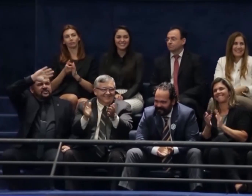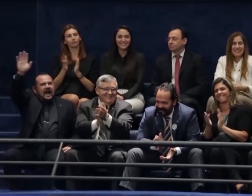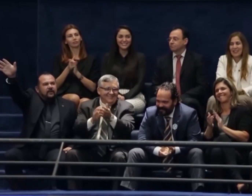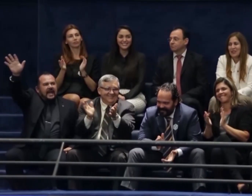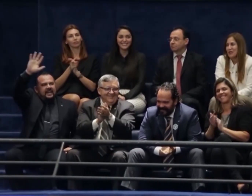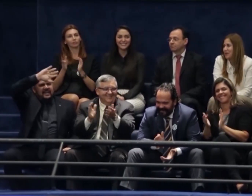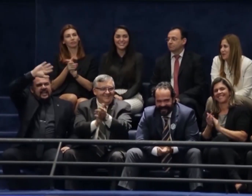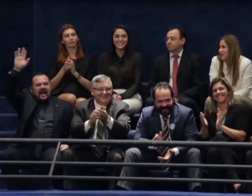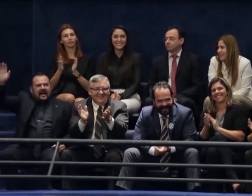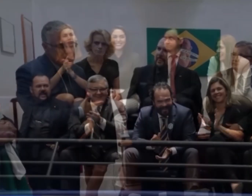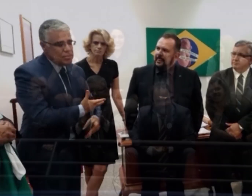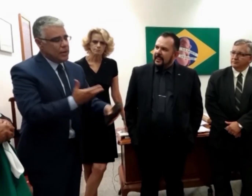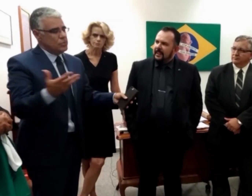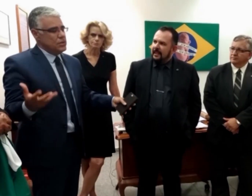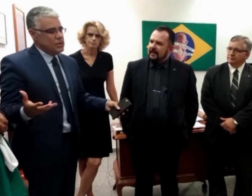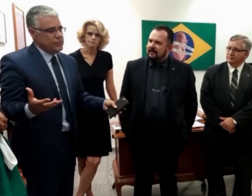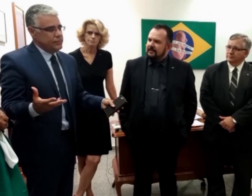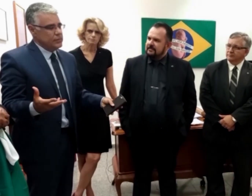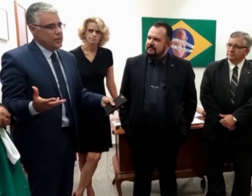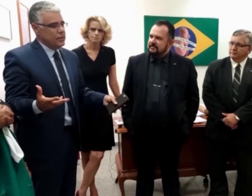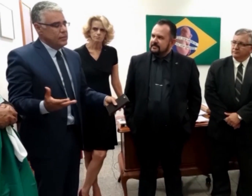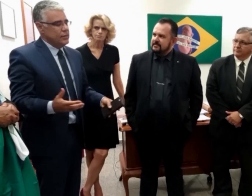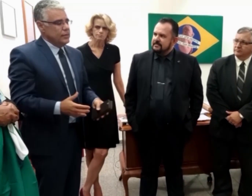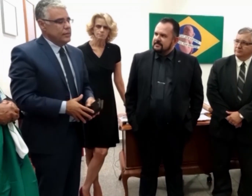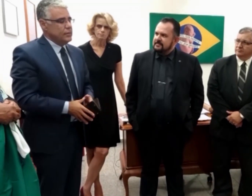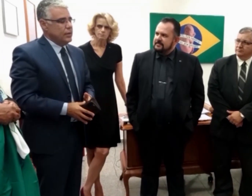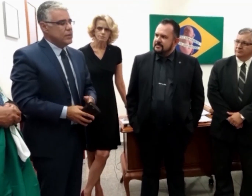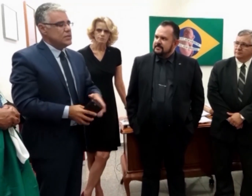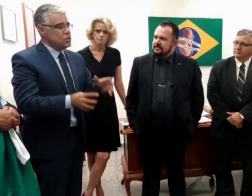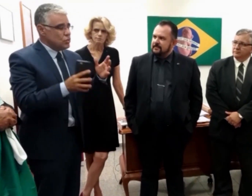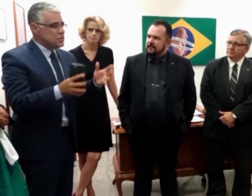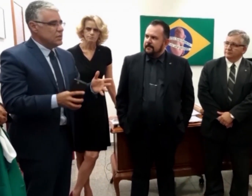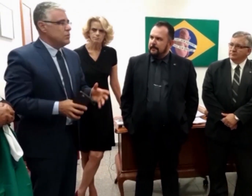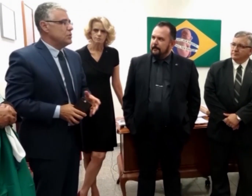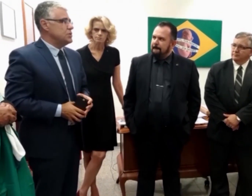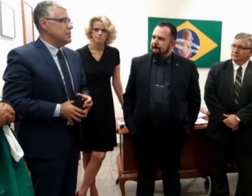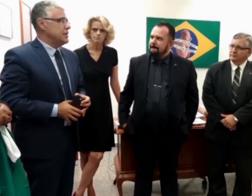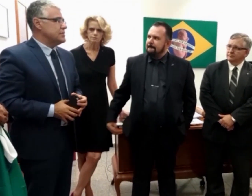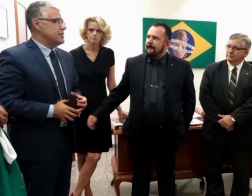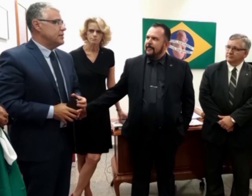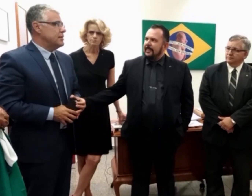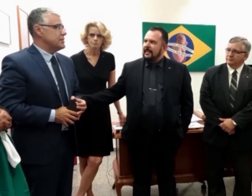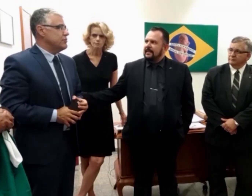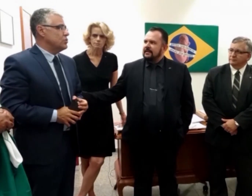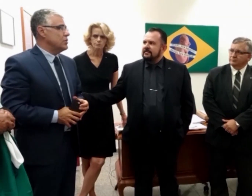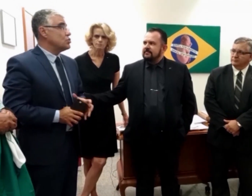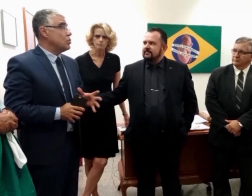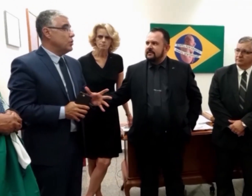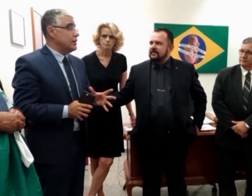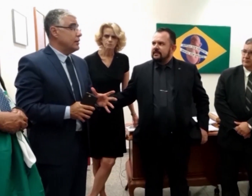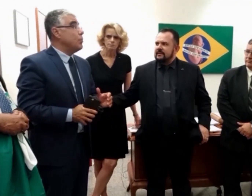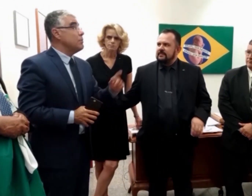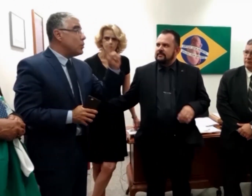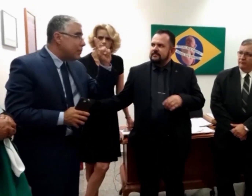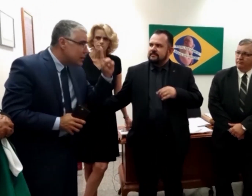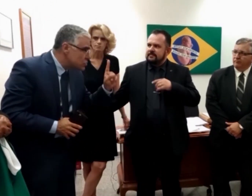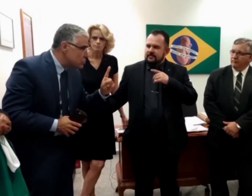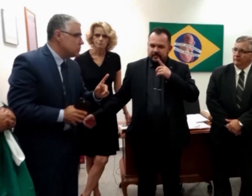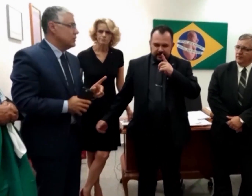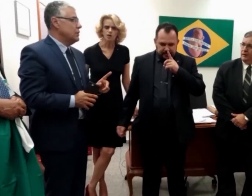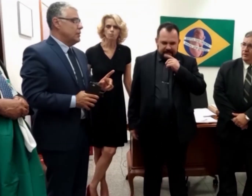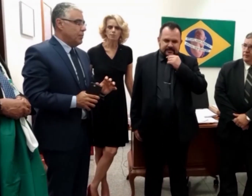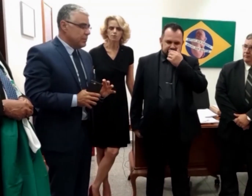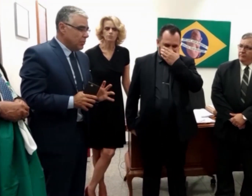da sua atividade de reconhecer como somos e não criar querer inventar novamente